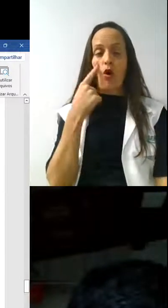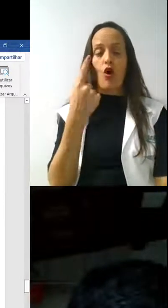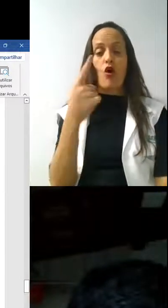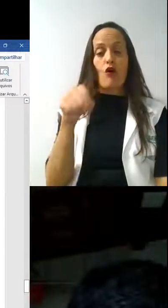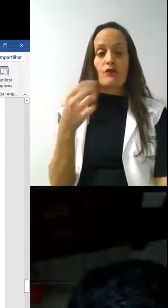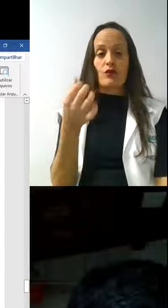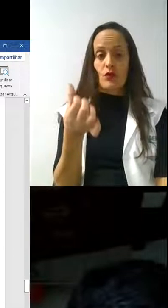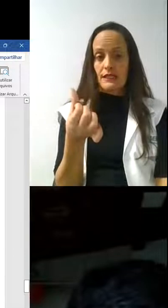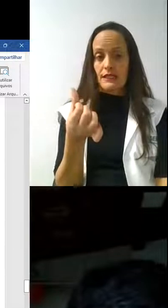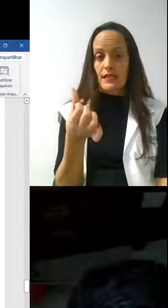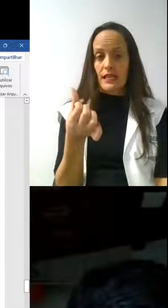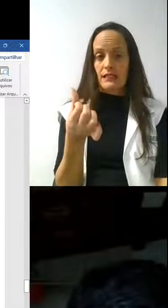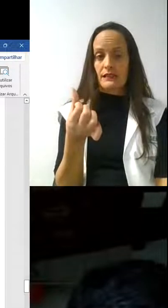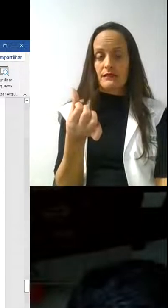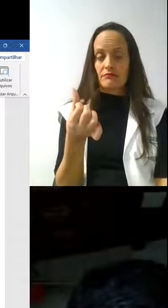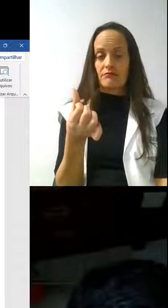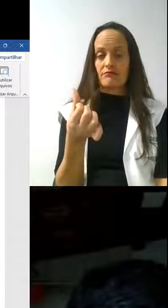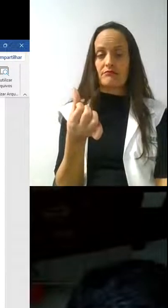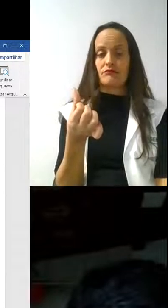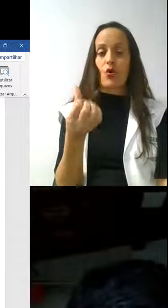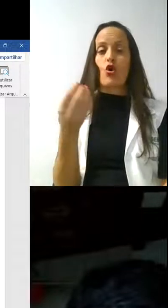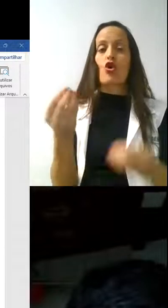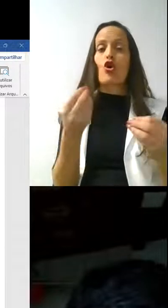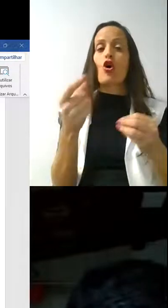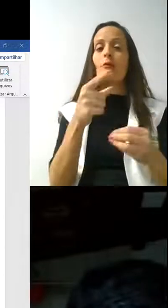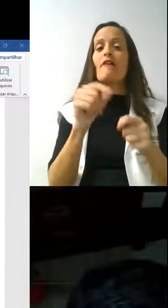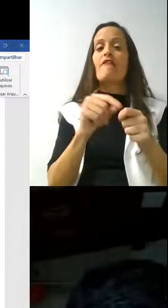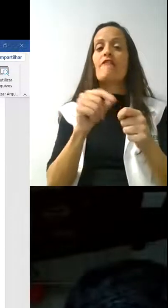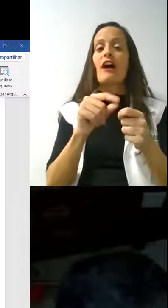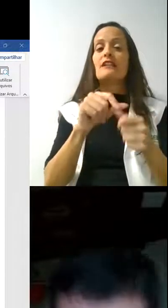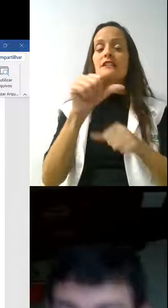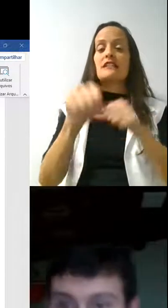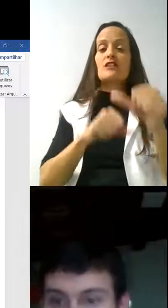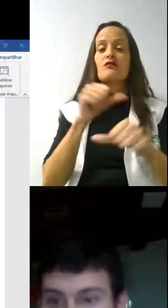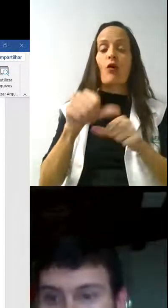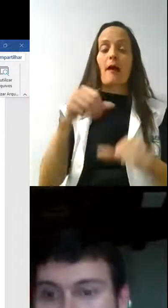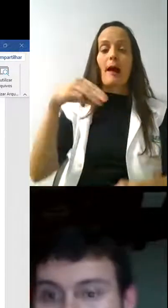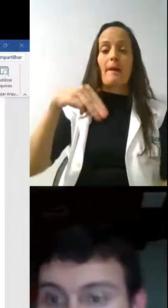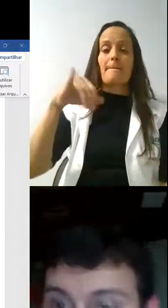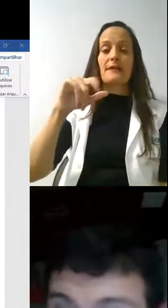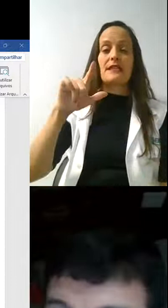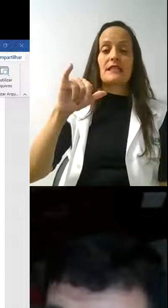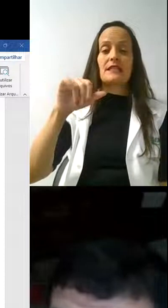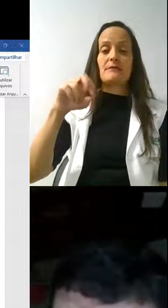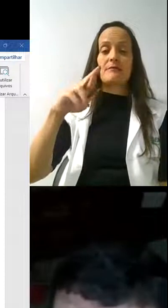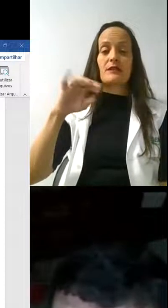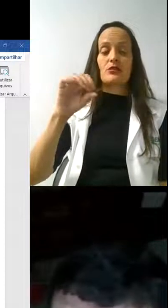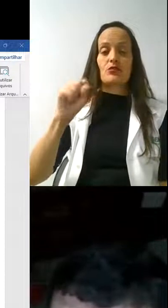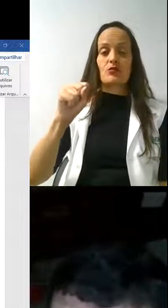metros, né? Em milímetros, como que eu faço? Pego o valor, ó, 1,6,